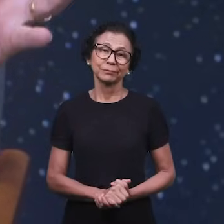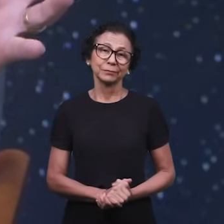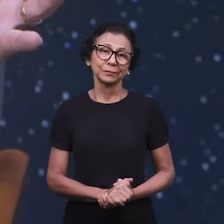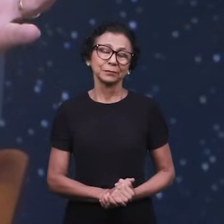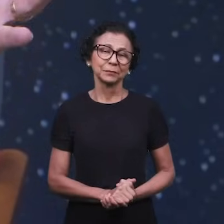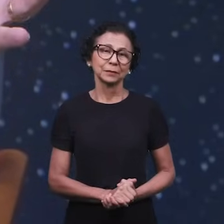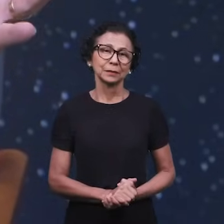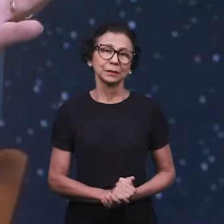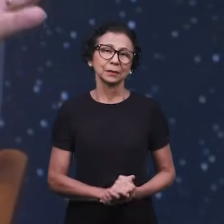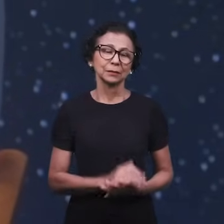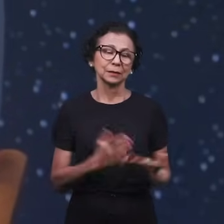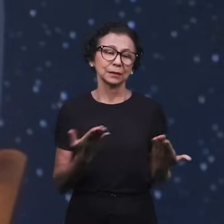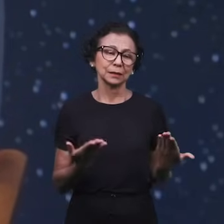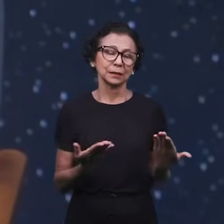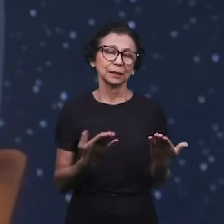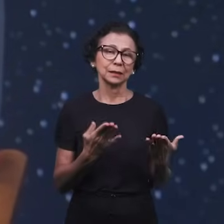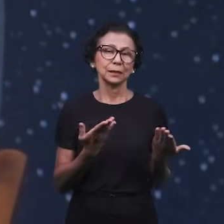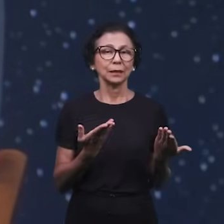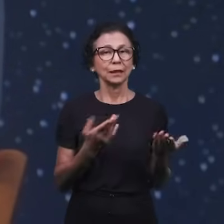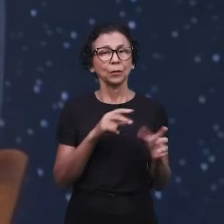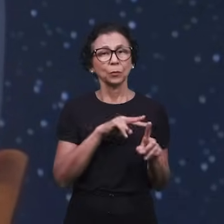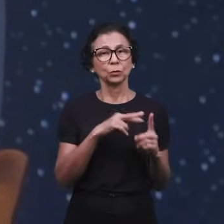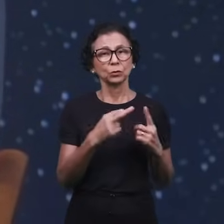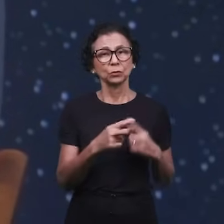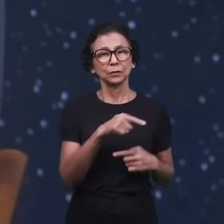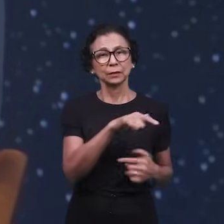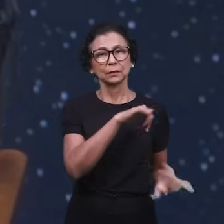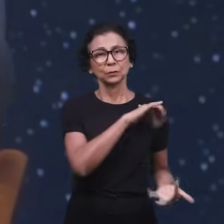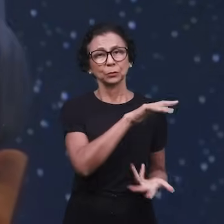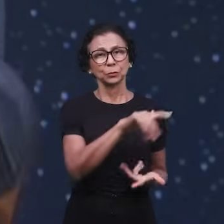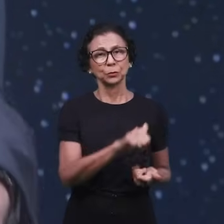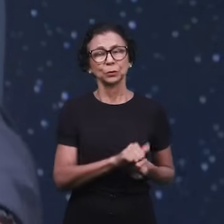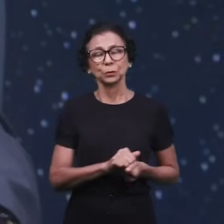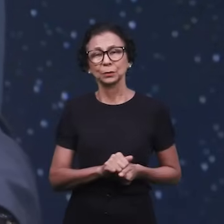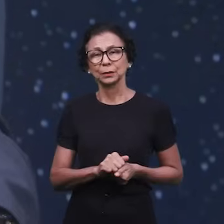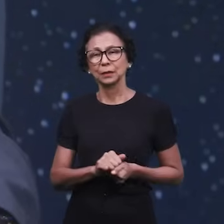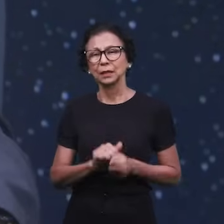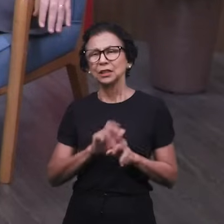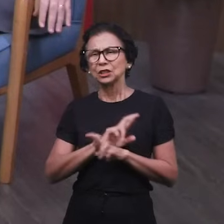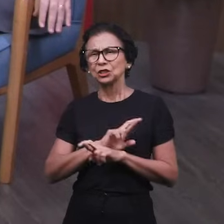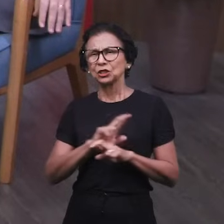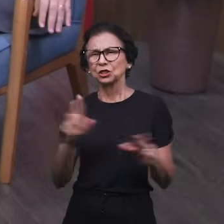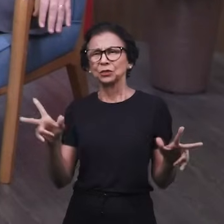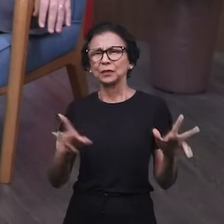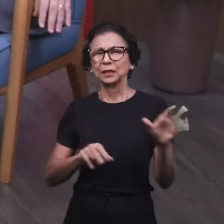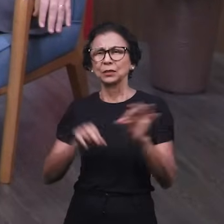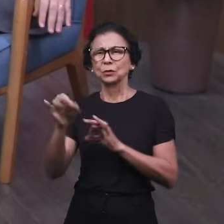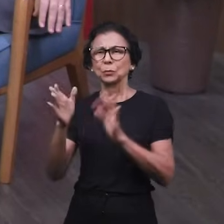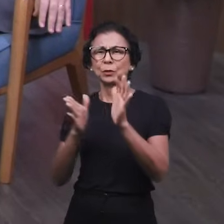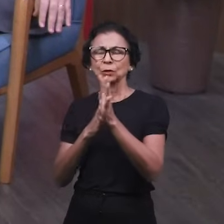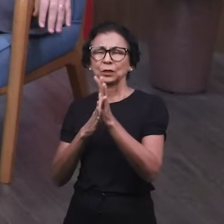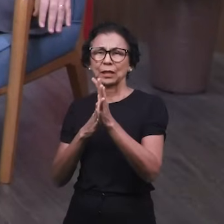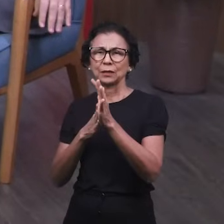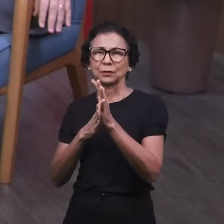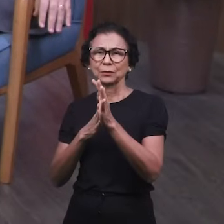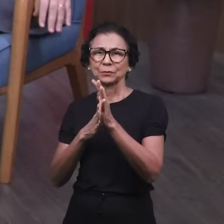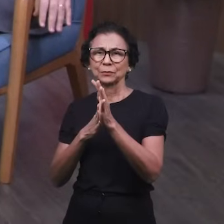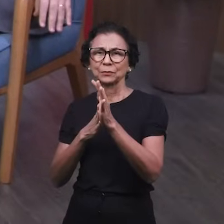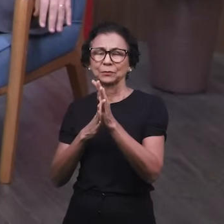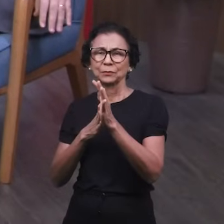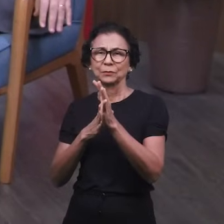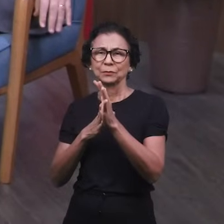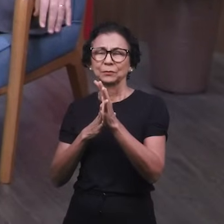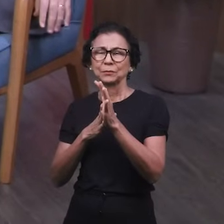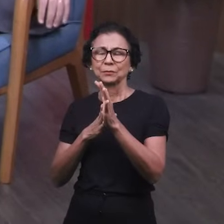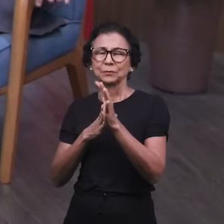dessa forma, ao contrário daquilo que Deus estabeleceu. É interessante porque a gente volta